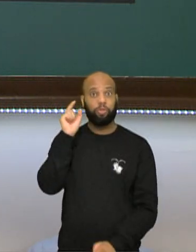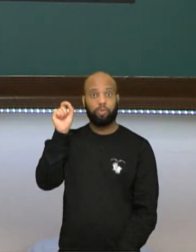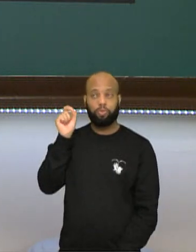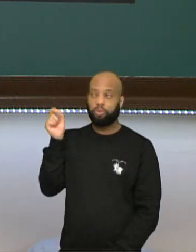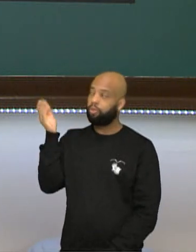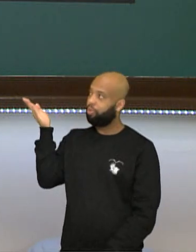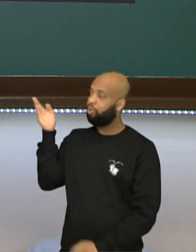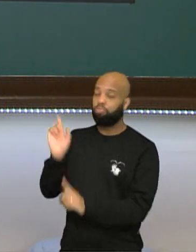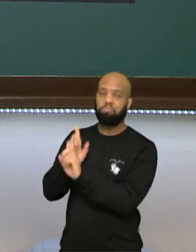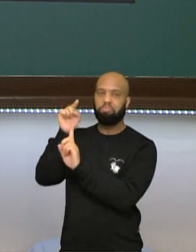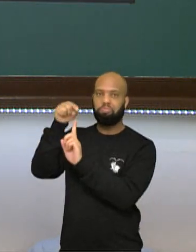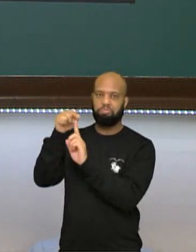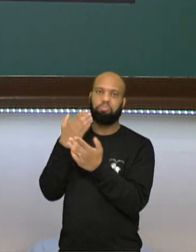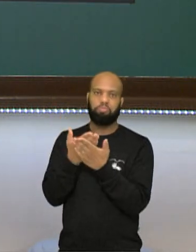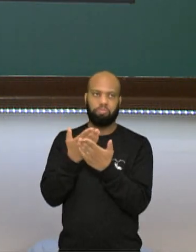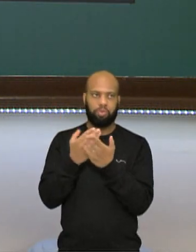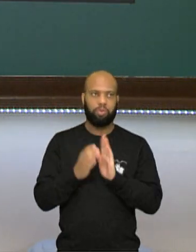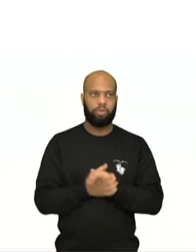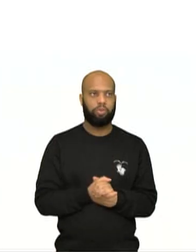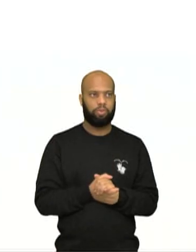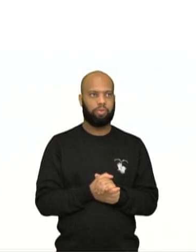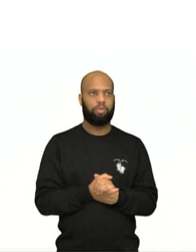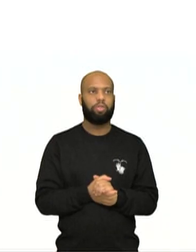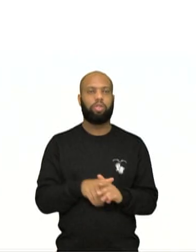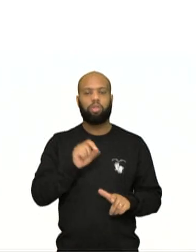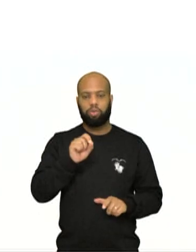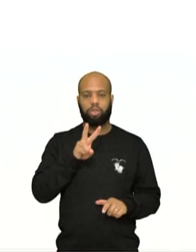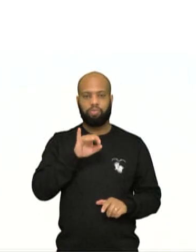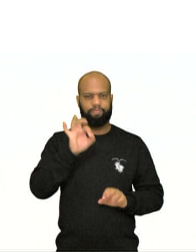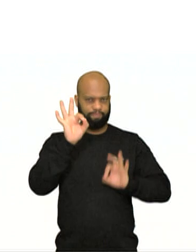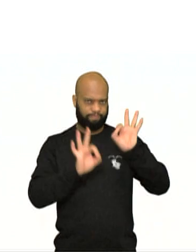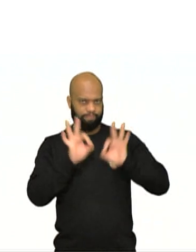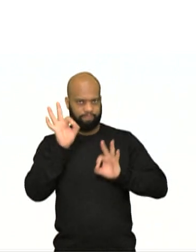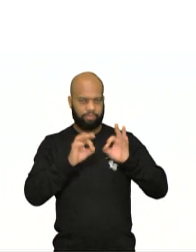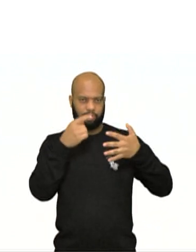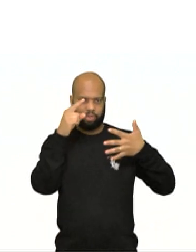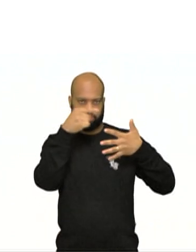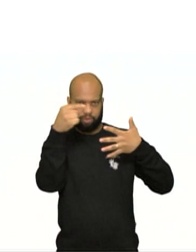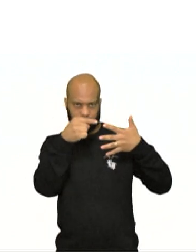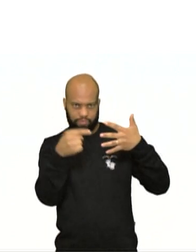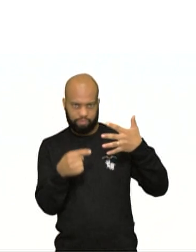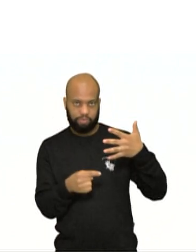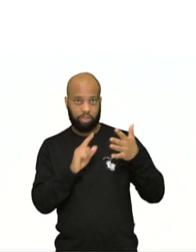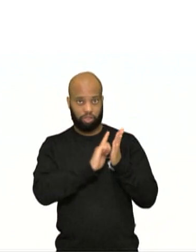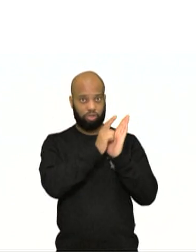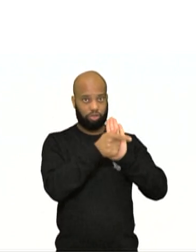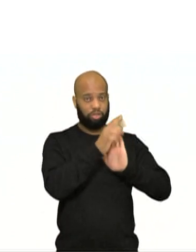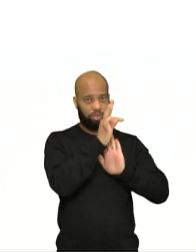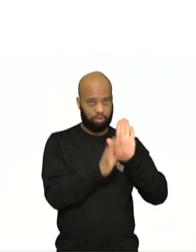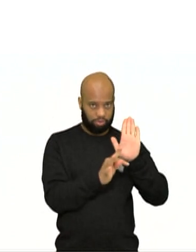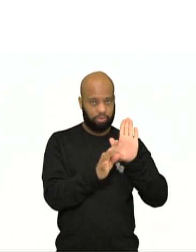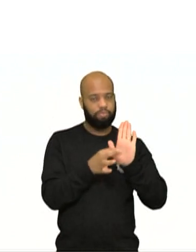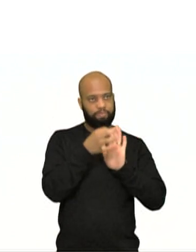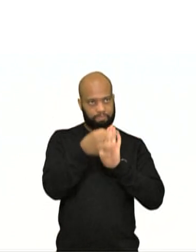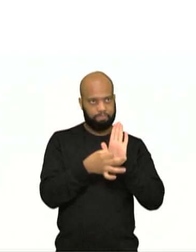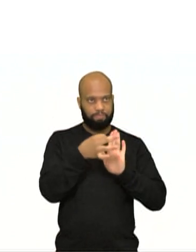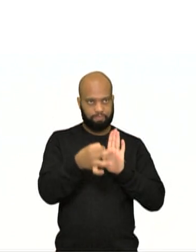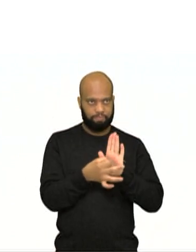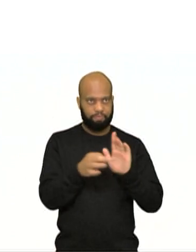aula. Eles são: sistematizar os elementos de composição do gênero textual artigo de